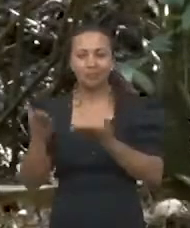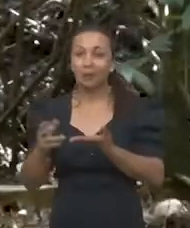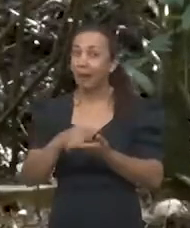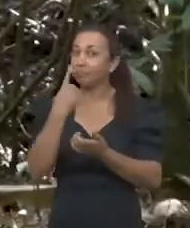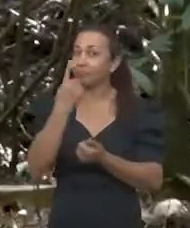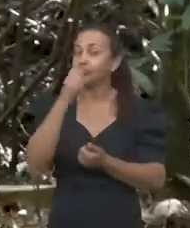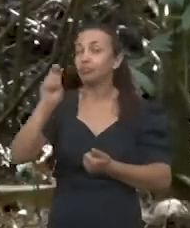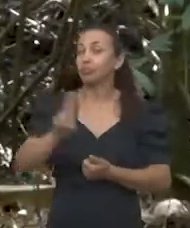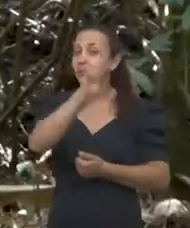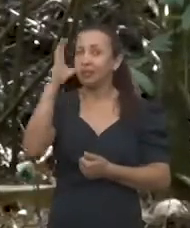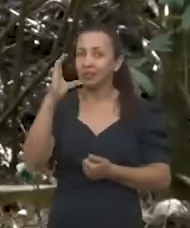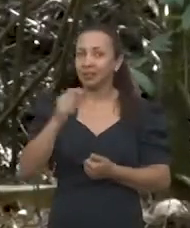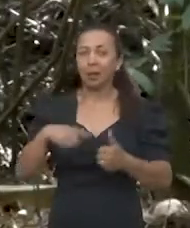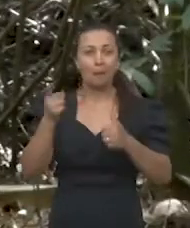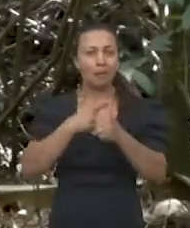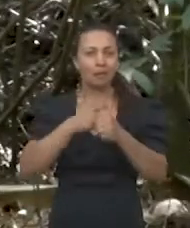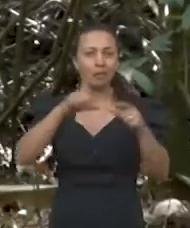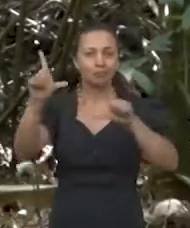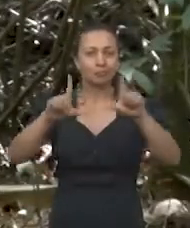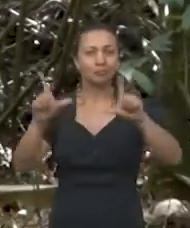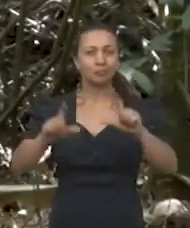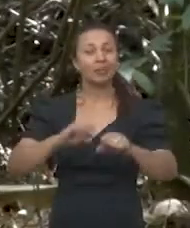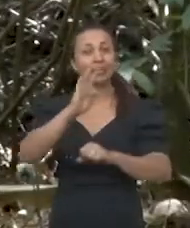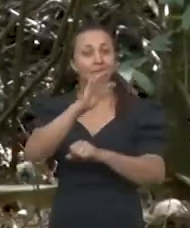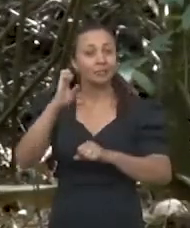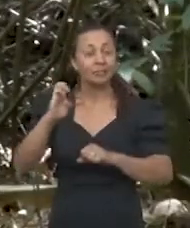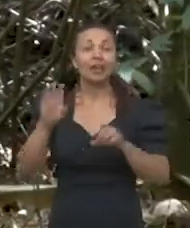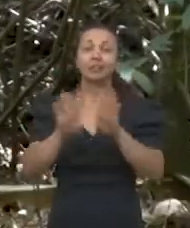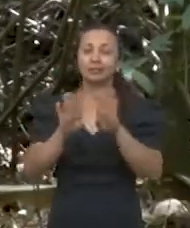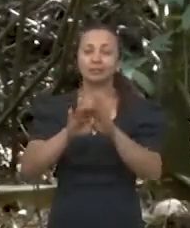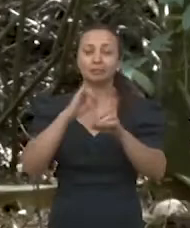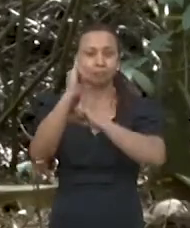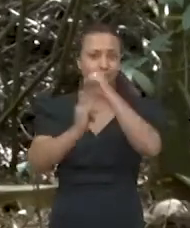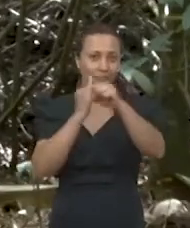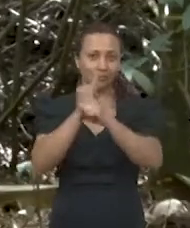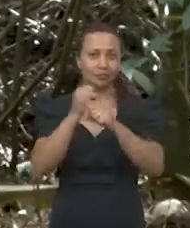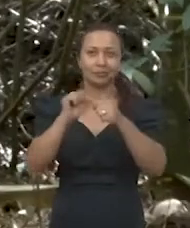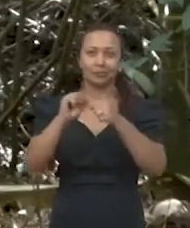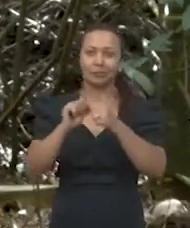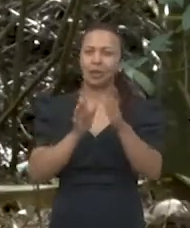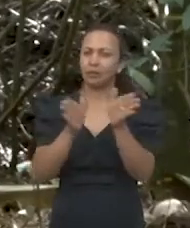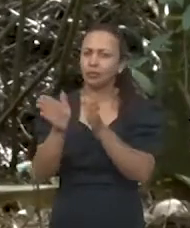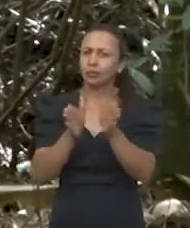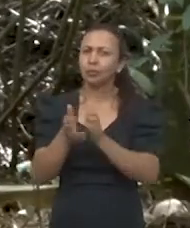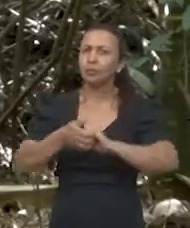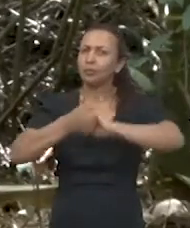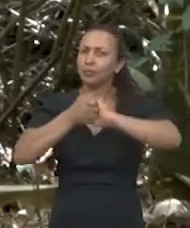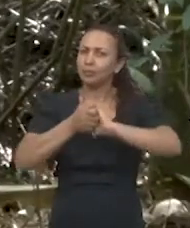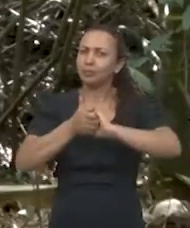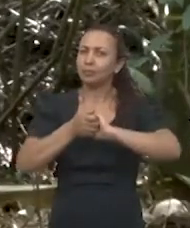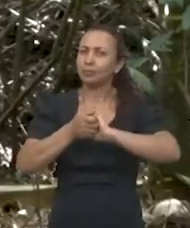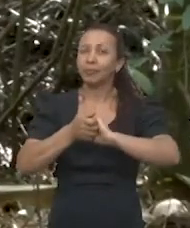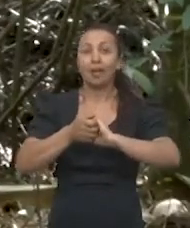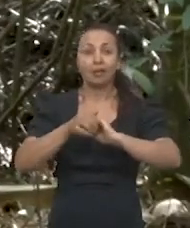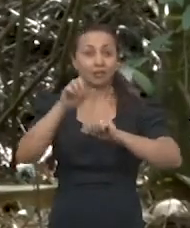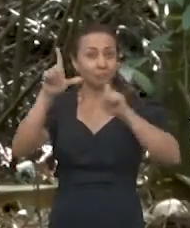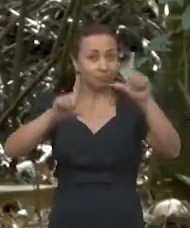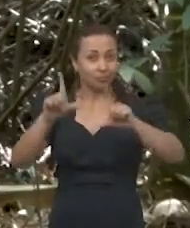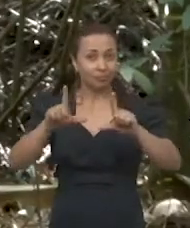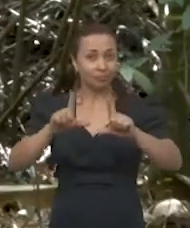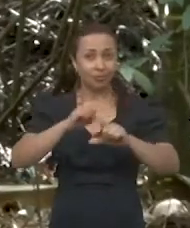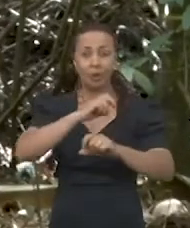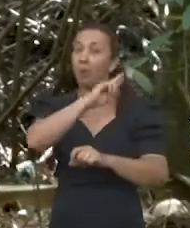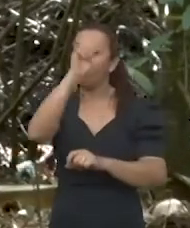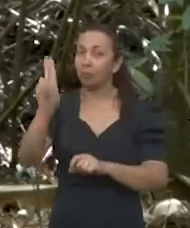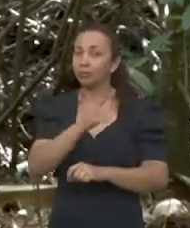Olá, seja bem-vindo a mais um Univerciência, o primeiro programa de TV e internet produzido por meio da colaboração entre